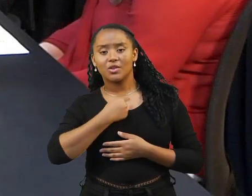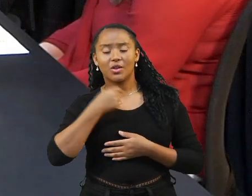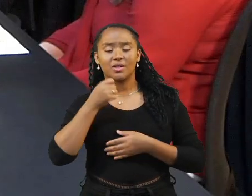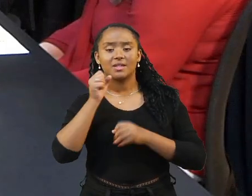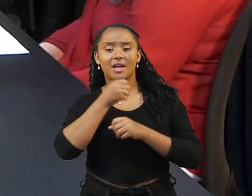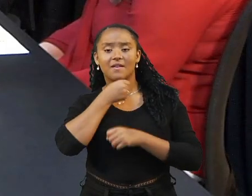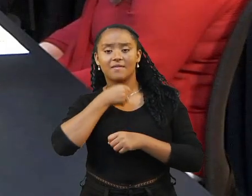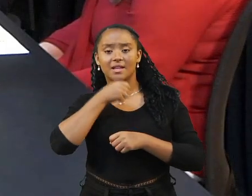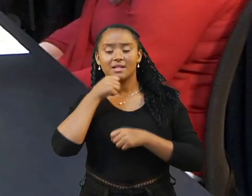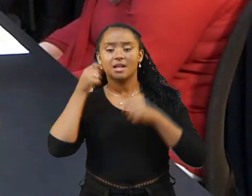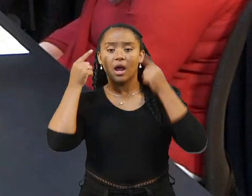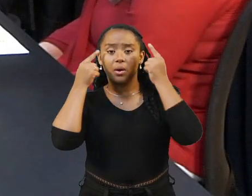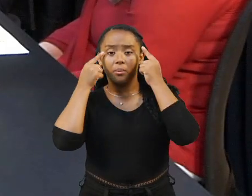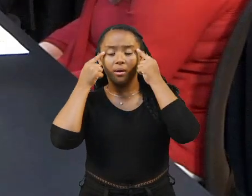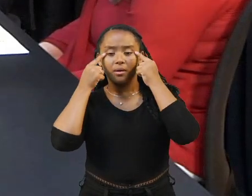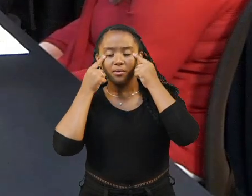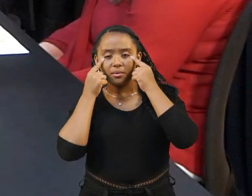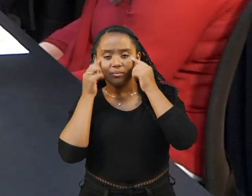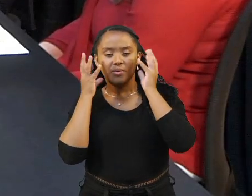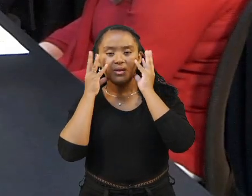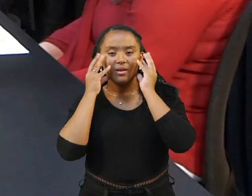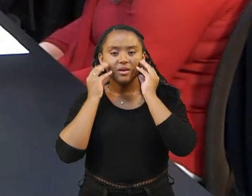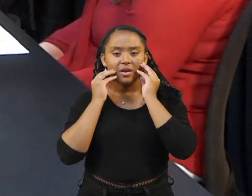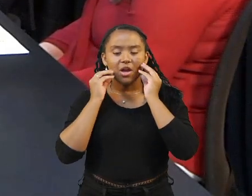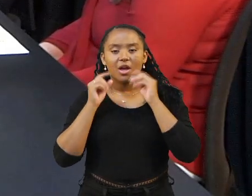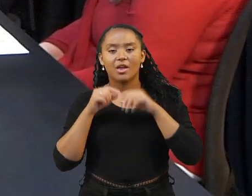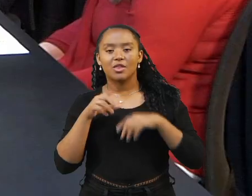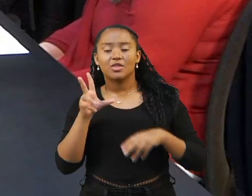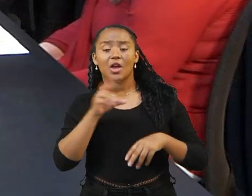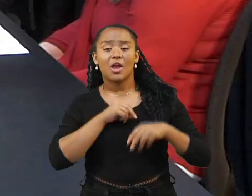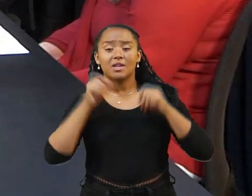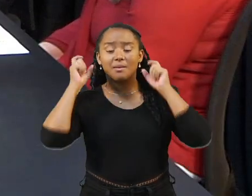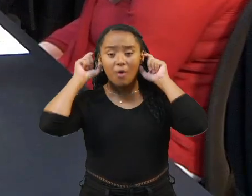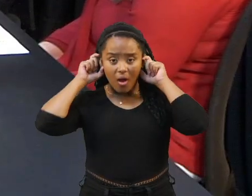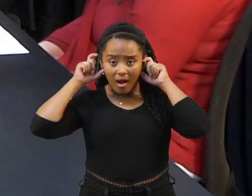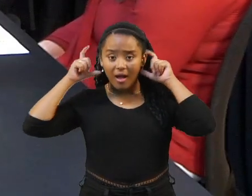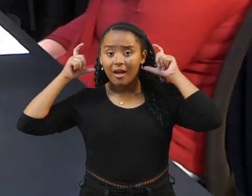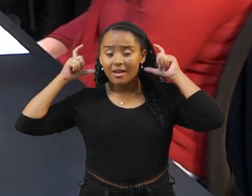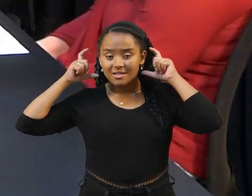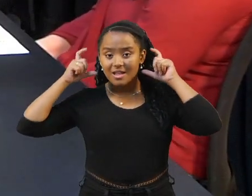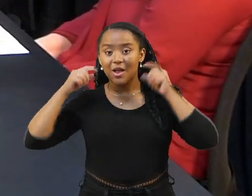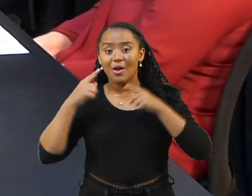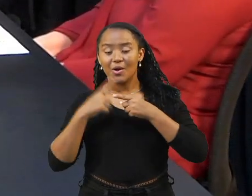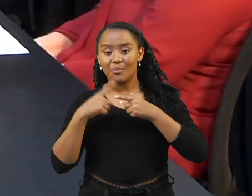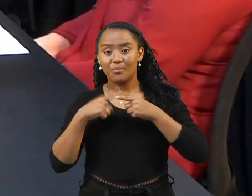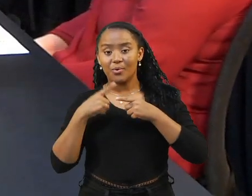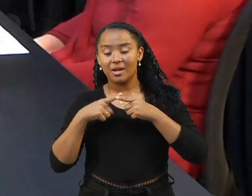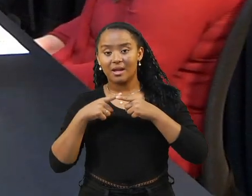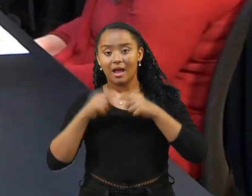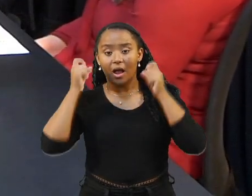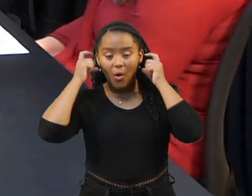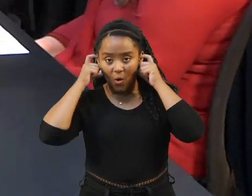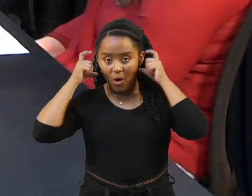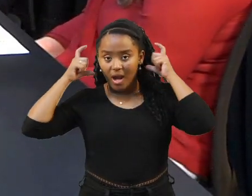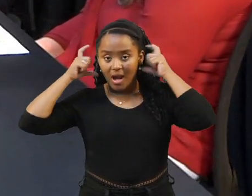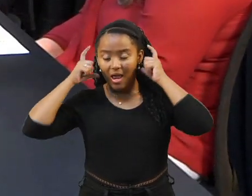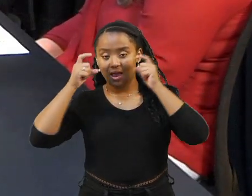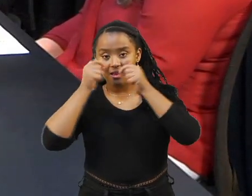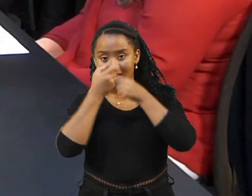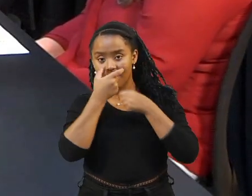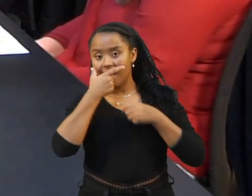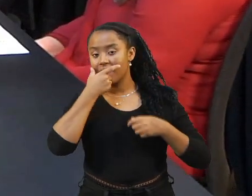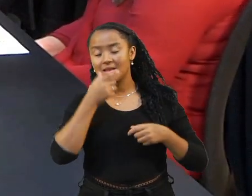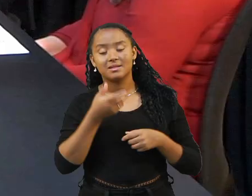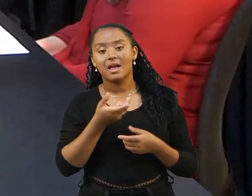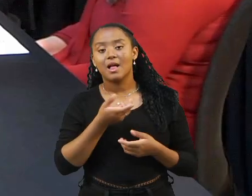está caindo aqui, meu olho empapuçou. Nossa, gente, minha orelha cresceu absurdo. Porque a orelha e o nariz